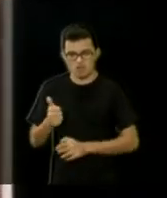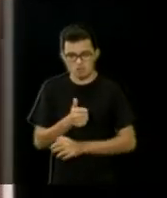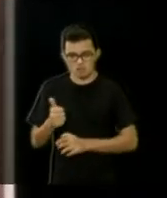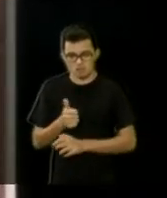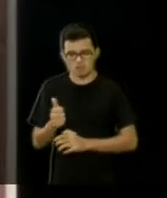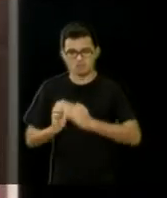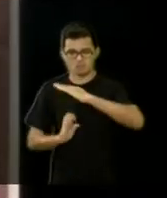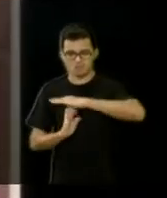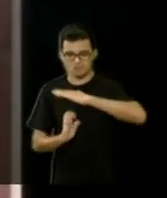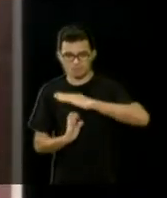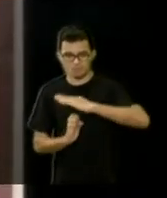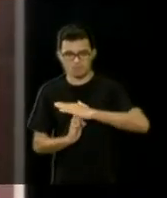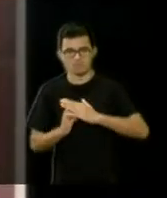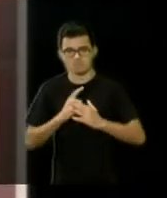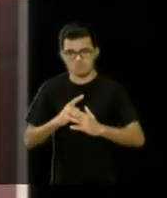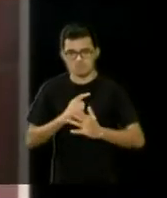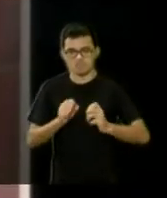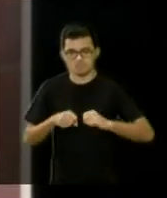Bar do Freitas até